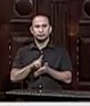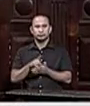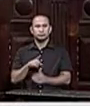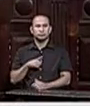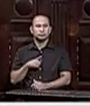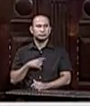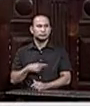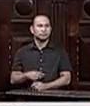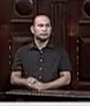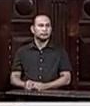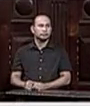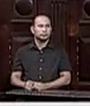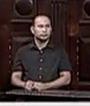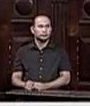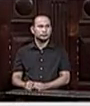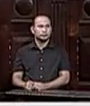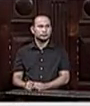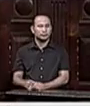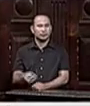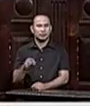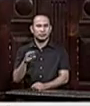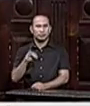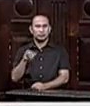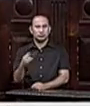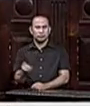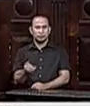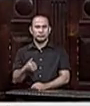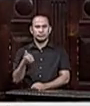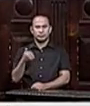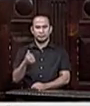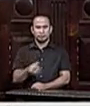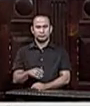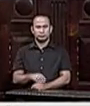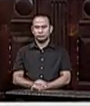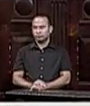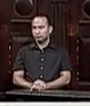por instâncias inferiores, TJ e primeira instância.